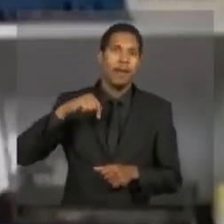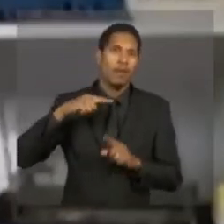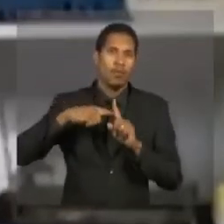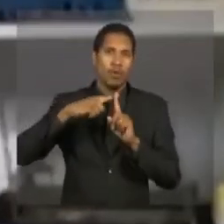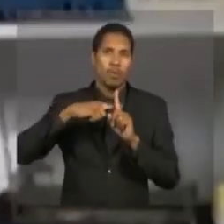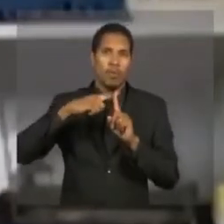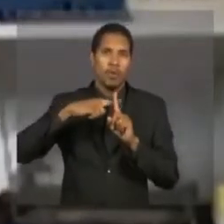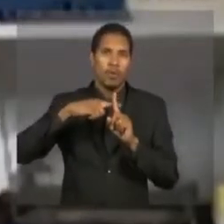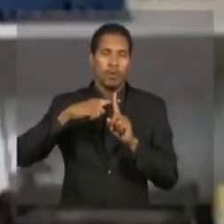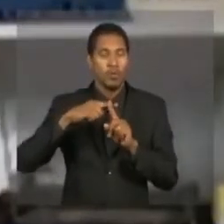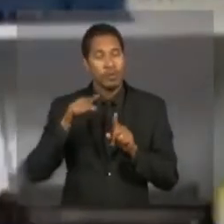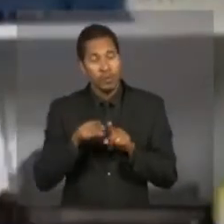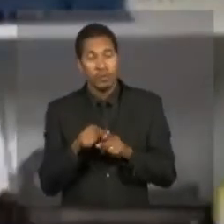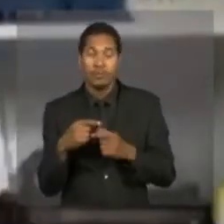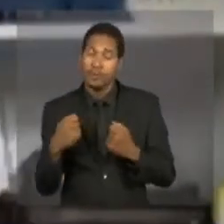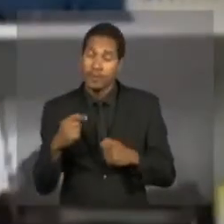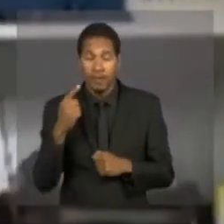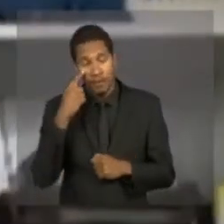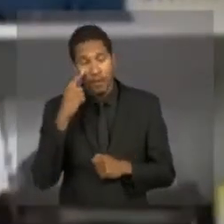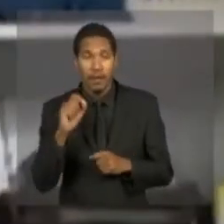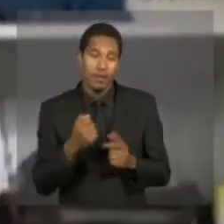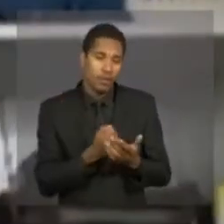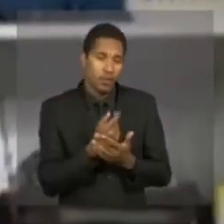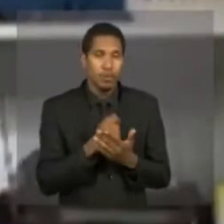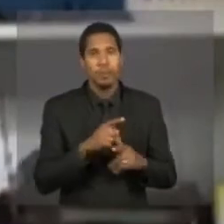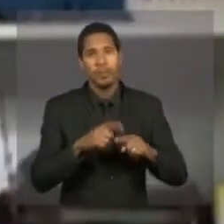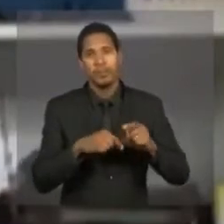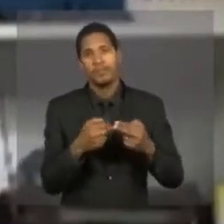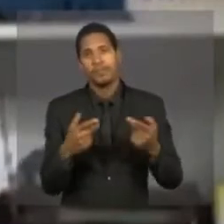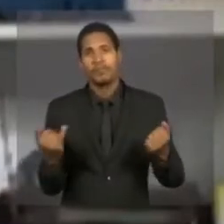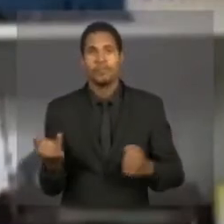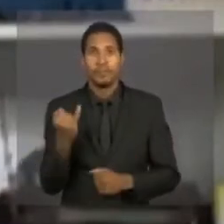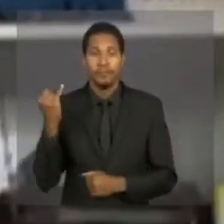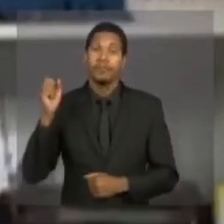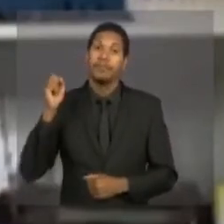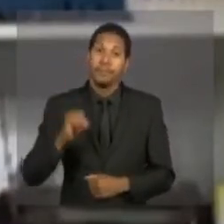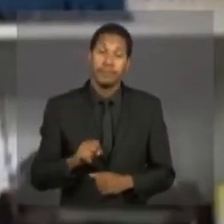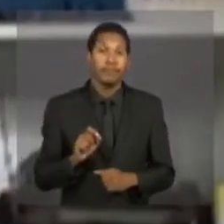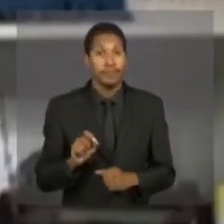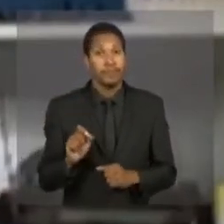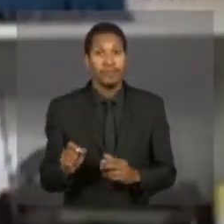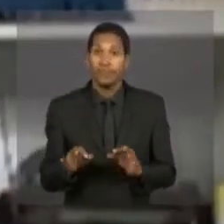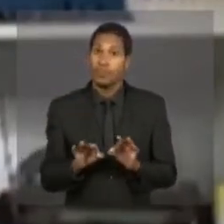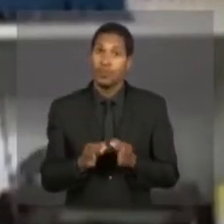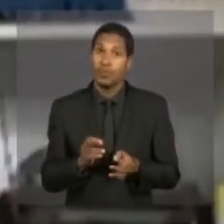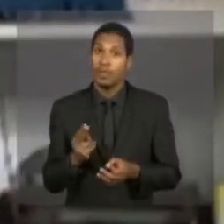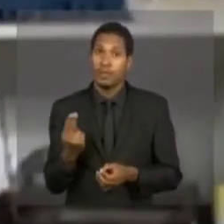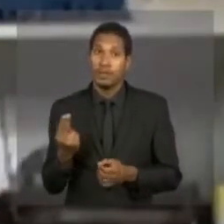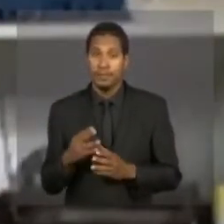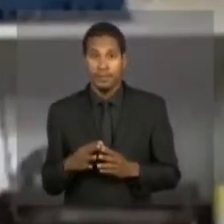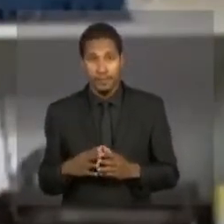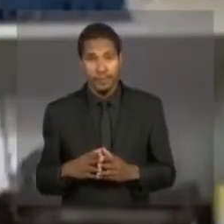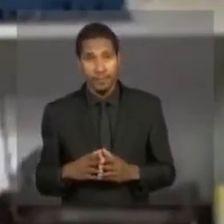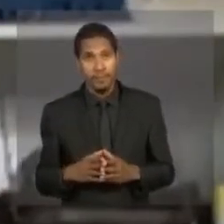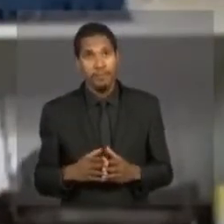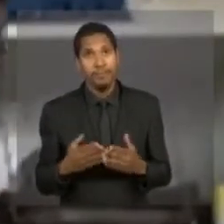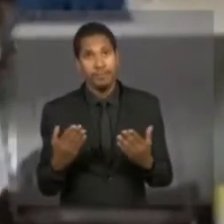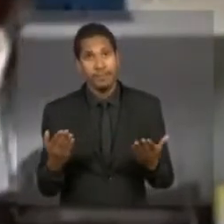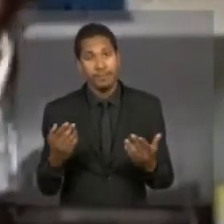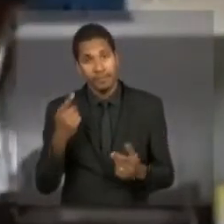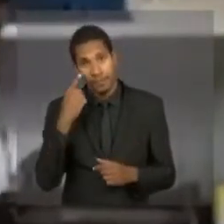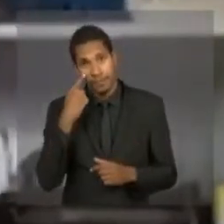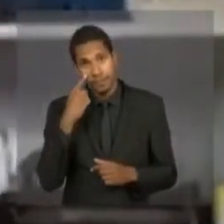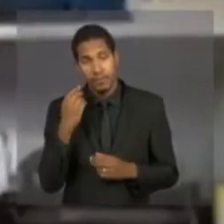em recursos materiais que é super importante e que nem sempre é tão simples assim de fazer. Quando a gente está falando de adaptação das